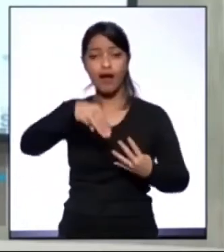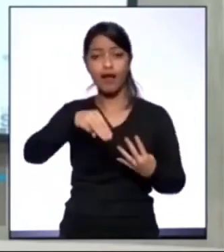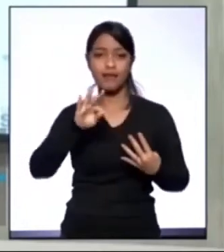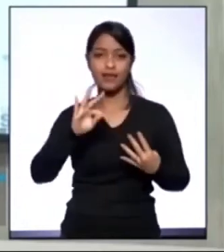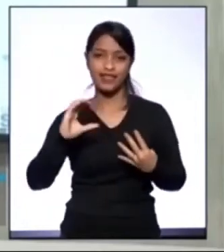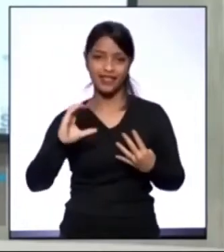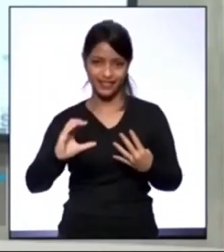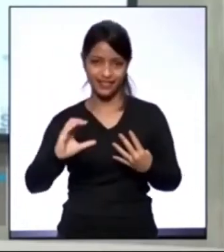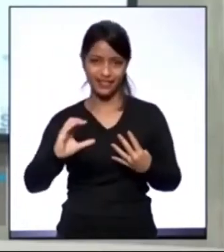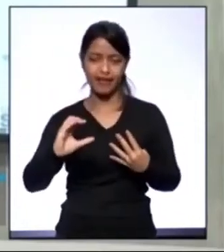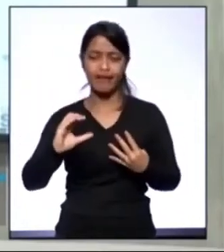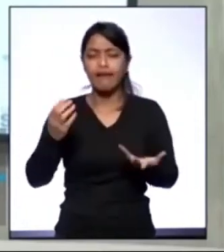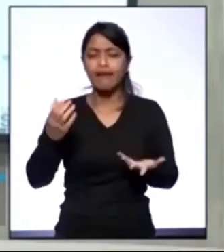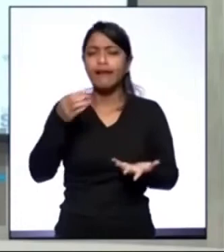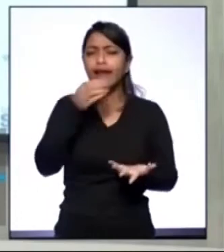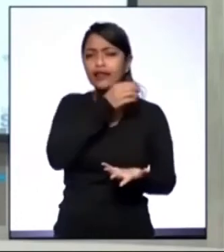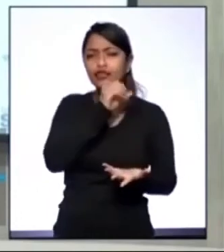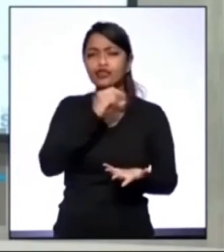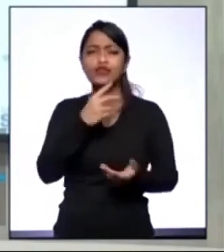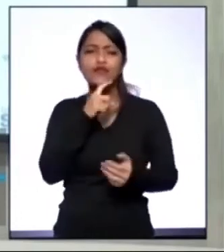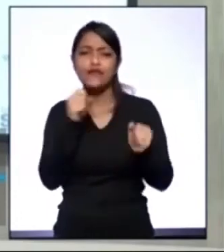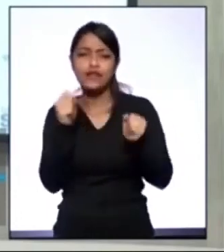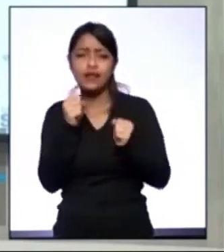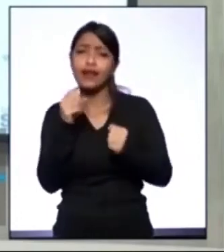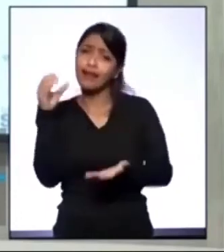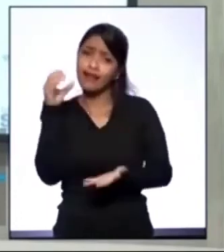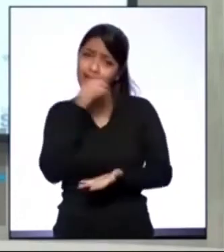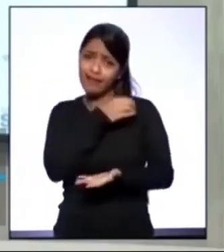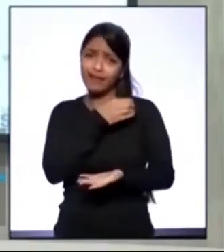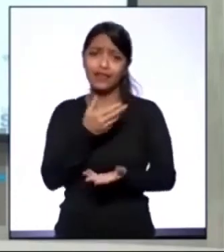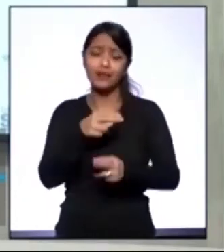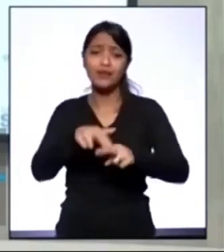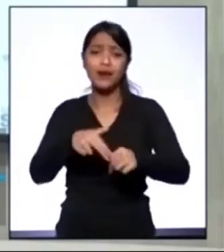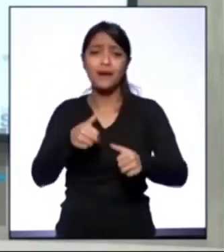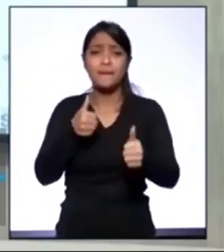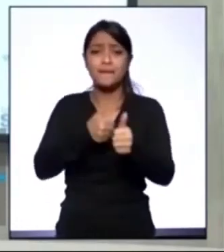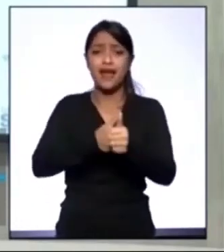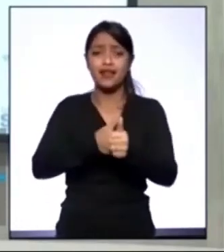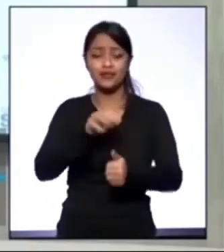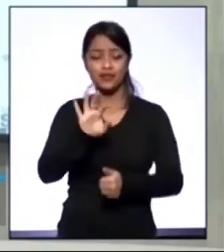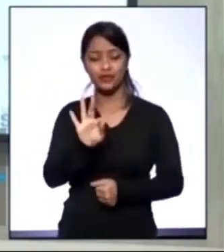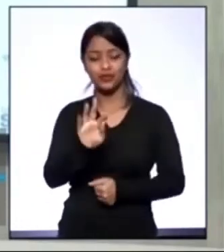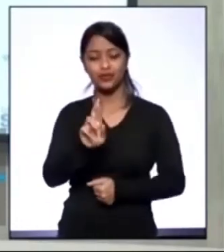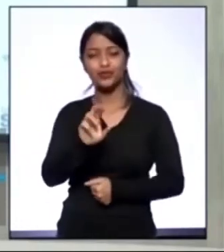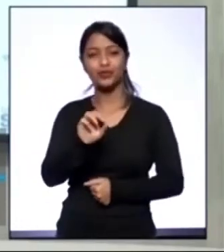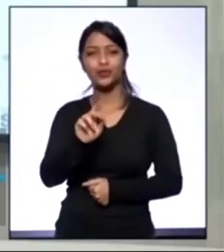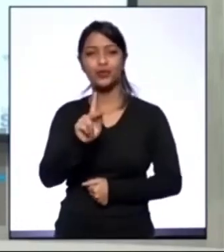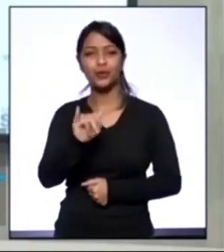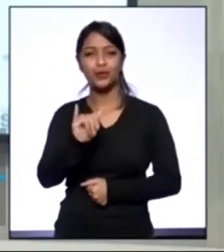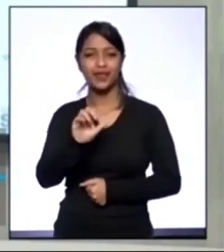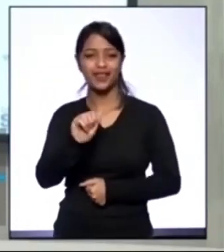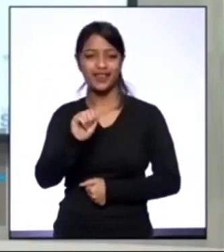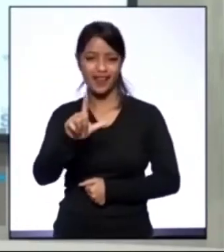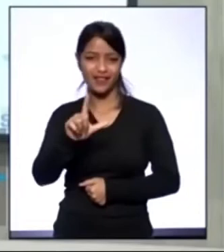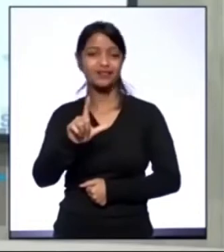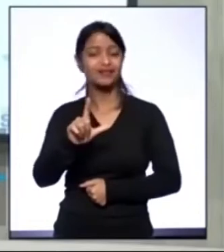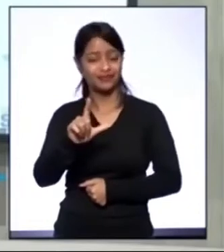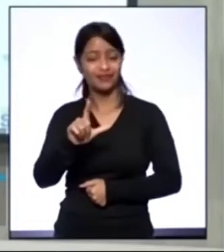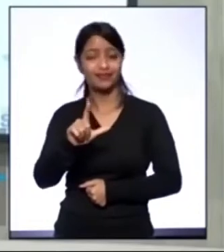É claro que são quentes, são tropicais. Massas tropicais, nós temos duas. A que se forma na fachada do oceano,